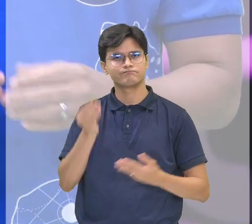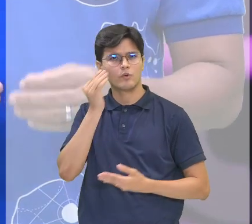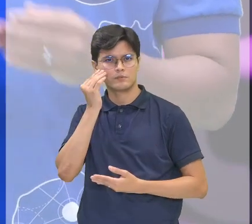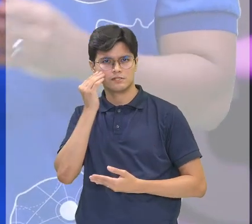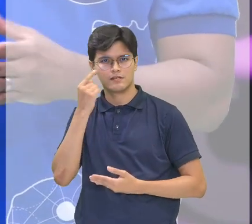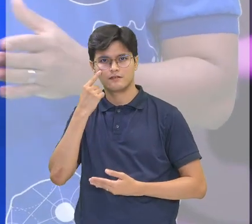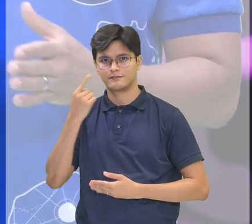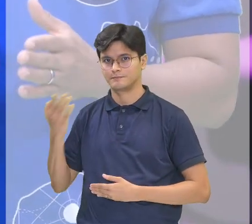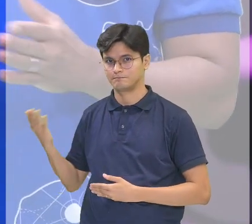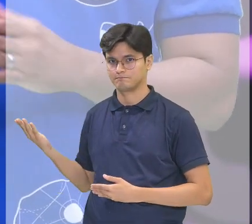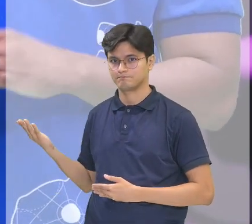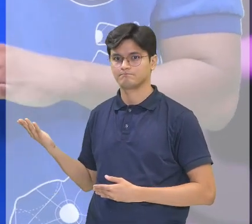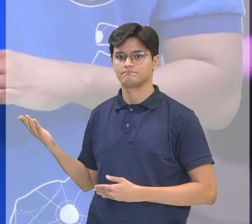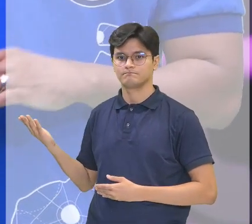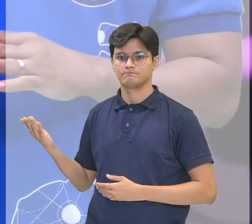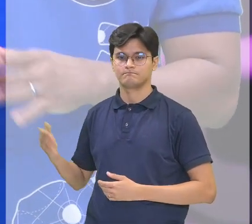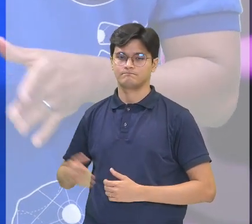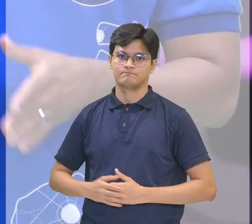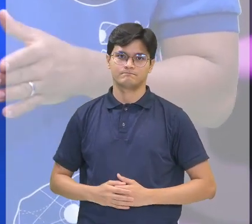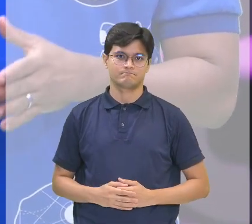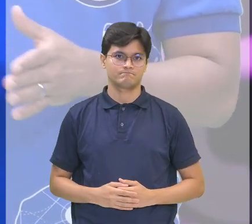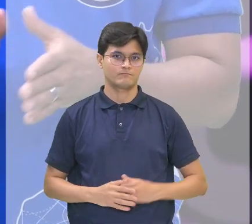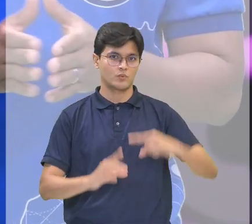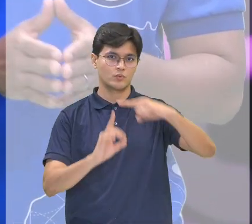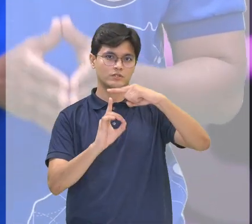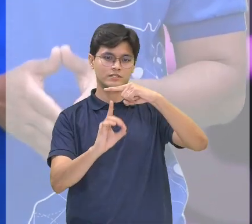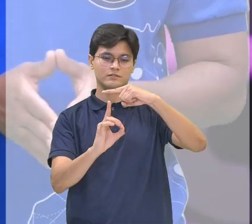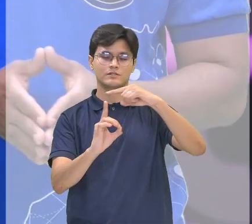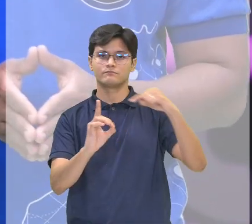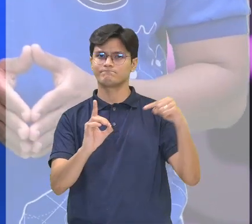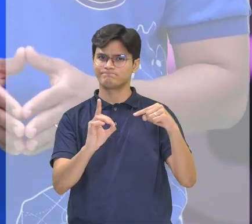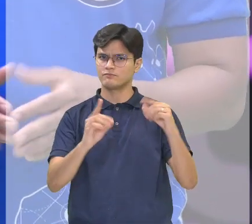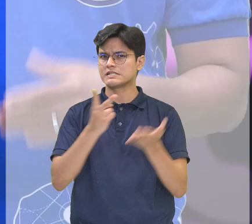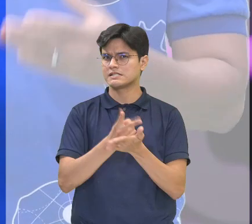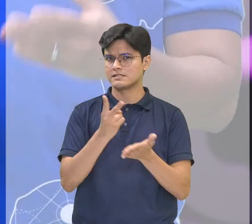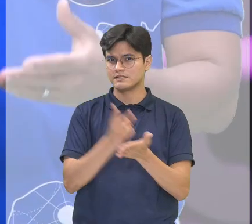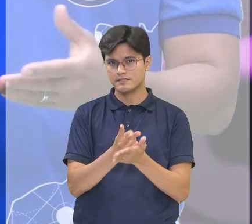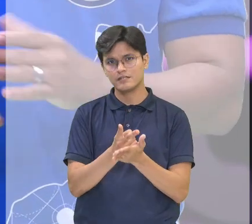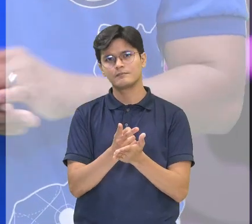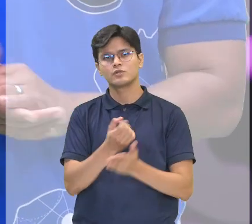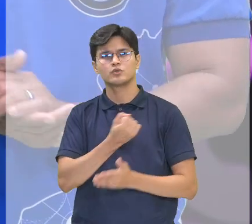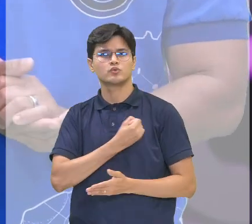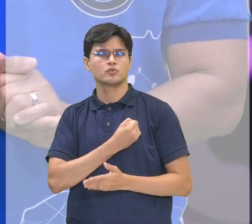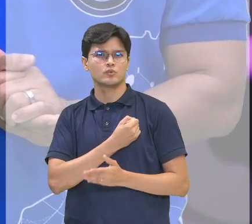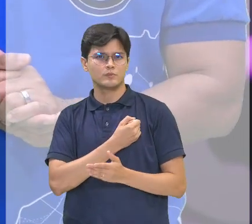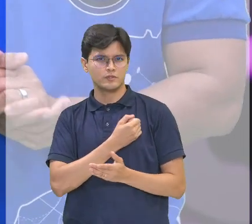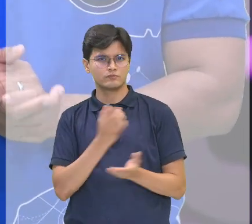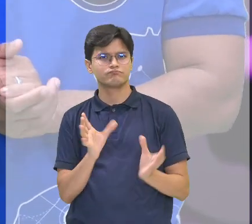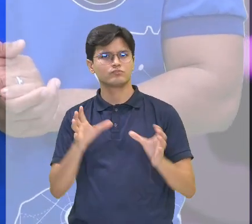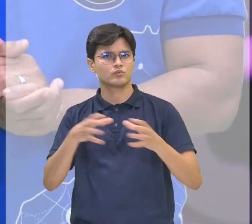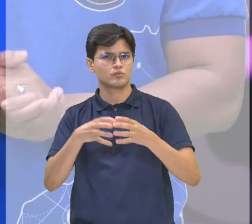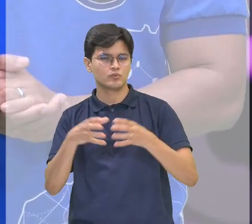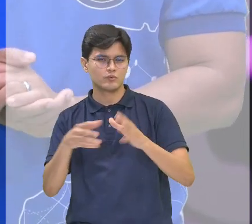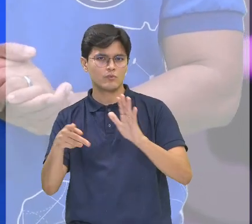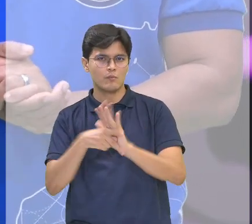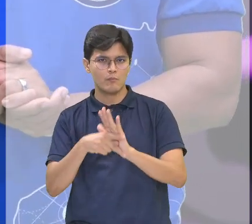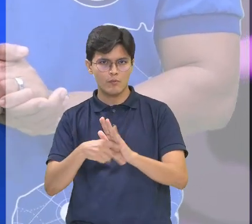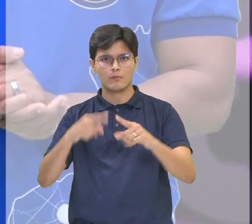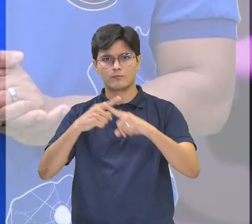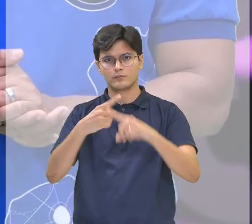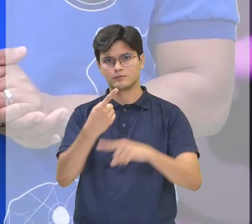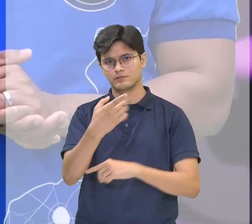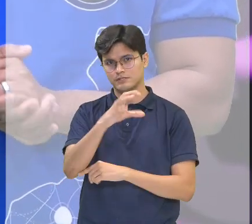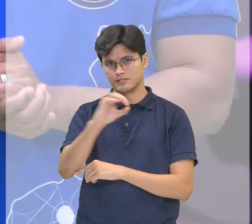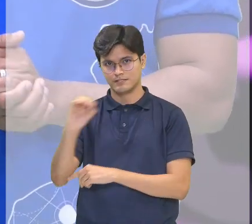seguinte, que o denominador sempre vai ser um múltiplo de 10. Então, dessa mesma forma, vamos pensar aqui como vai funcionar